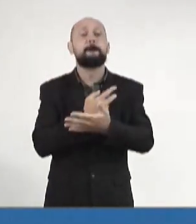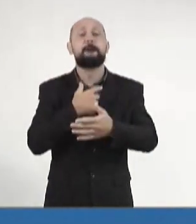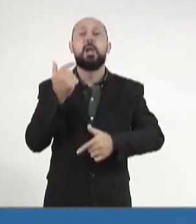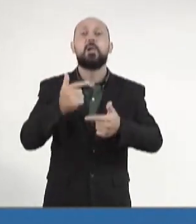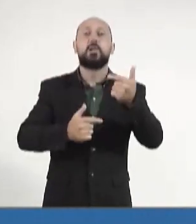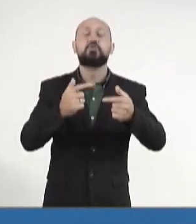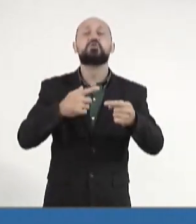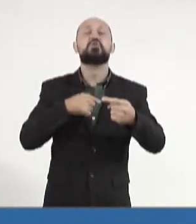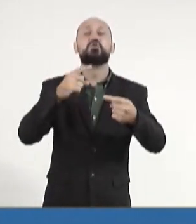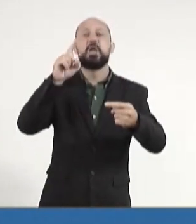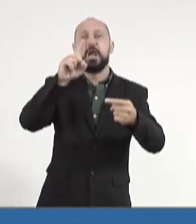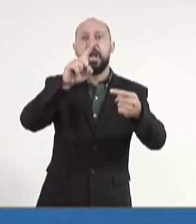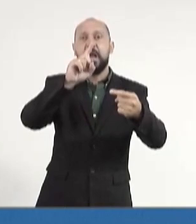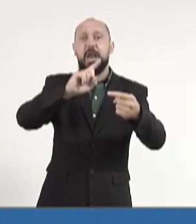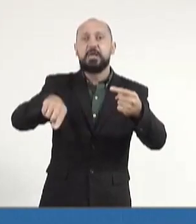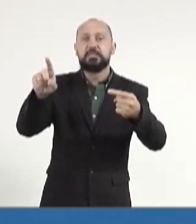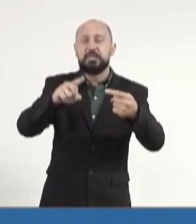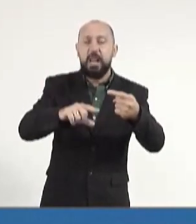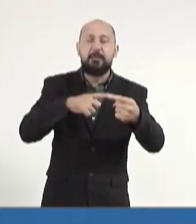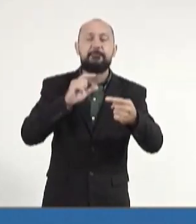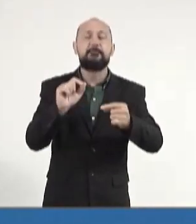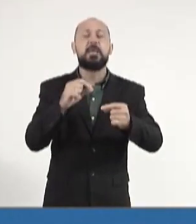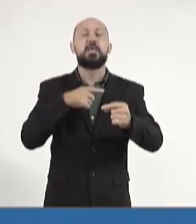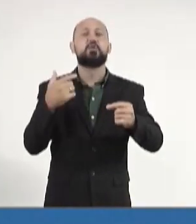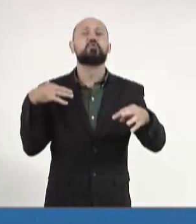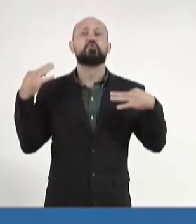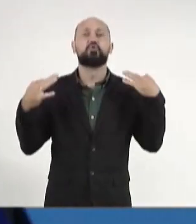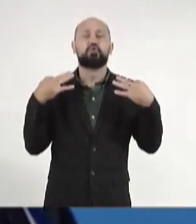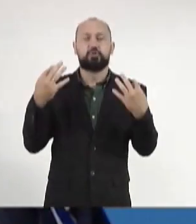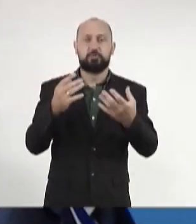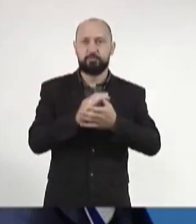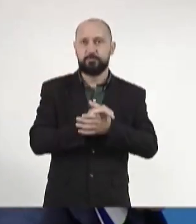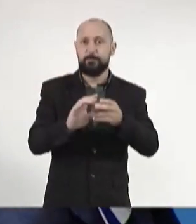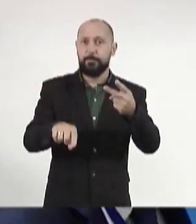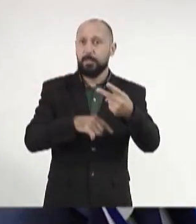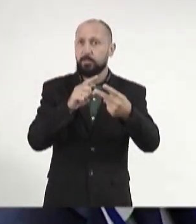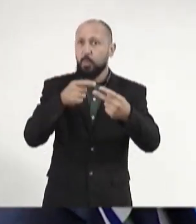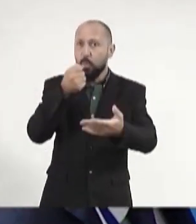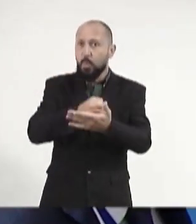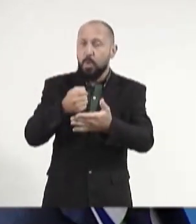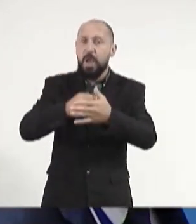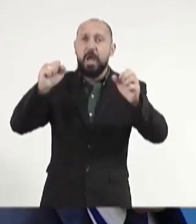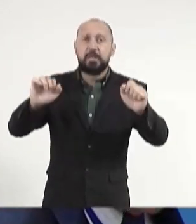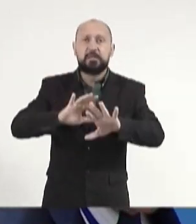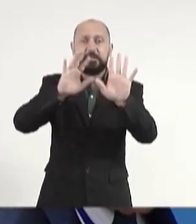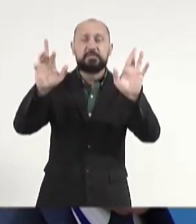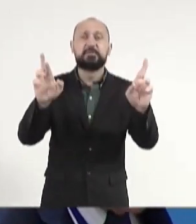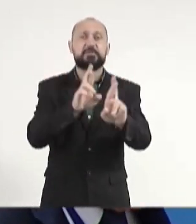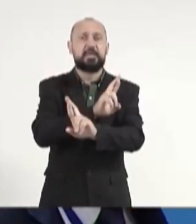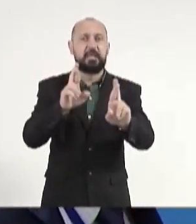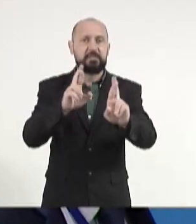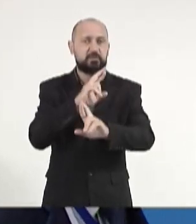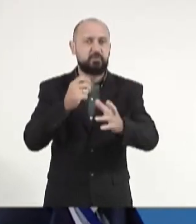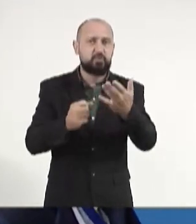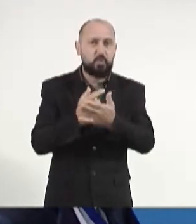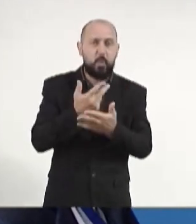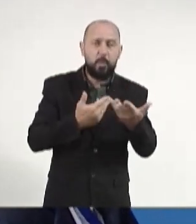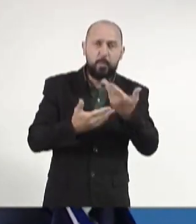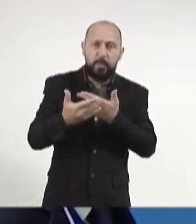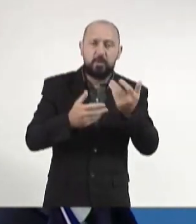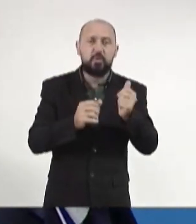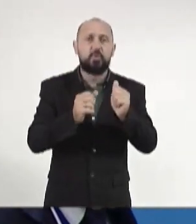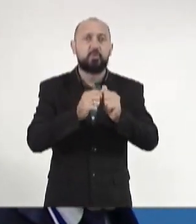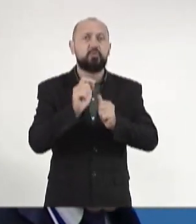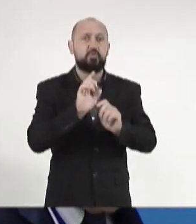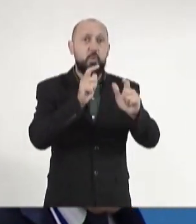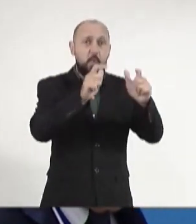a política de cancelamento e reembolso de pacotes turísticos. 2. Garantir transparência nas relações comerciais